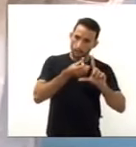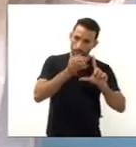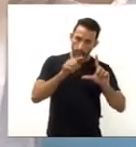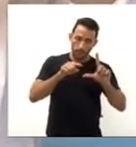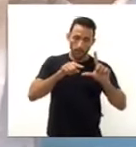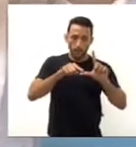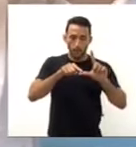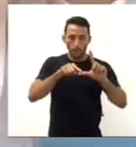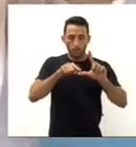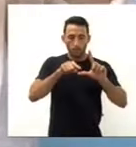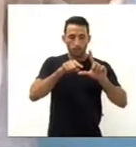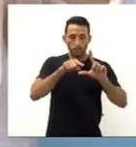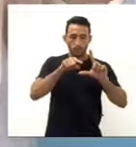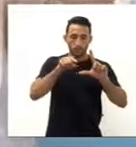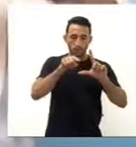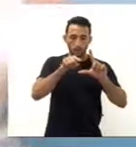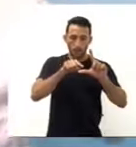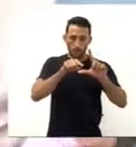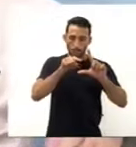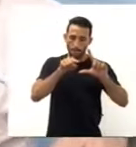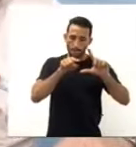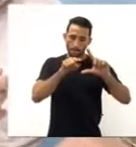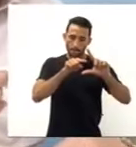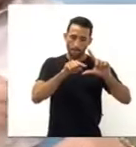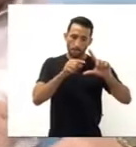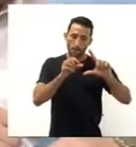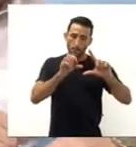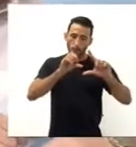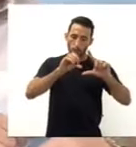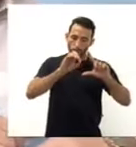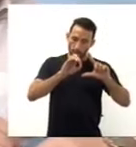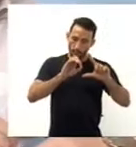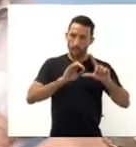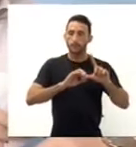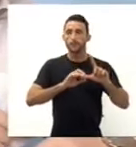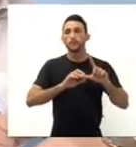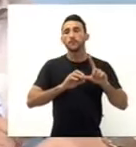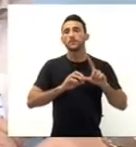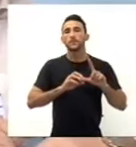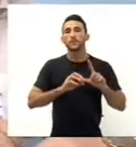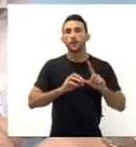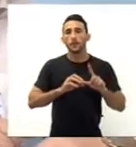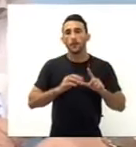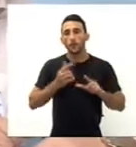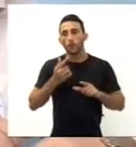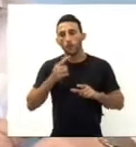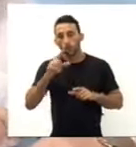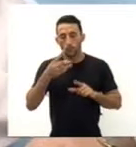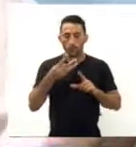reto, tá? E eu tenho esse ângulo aqui que é de 30 graus.